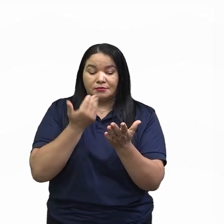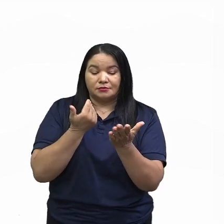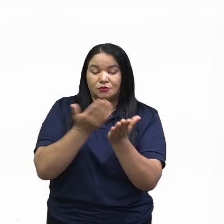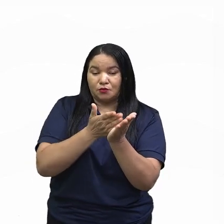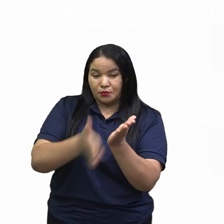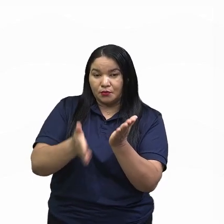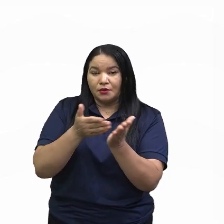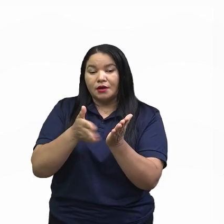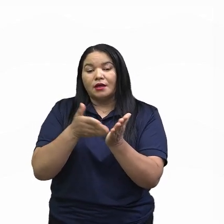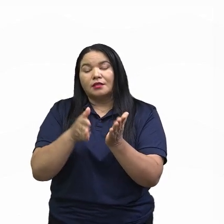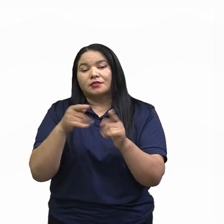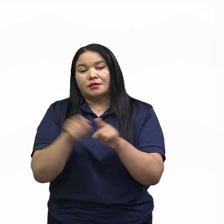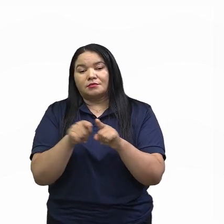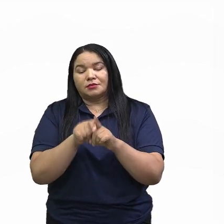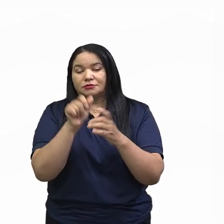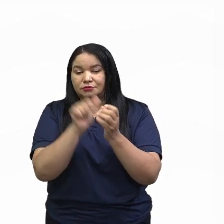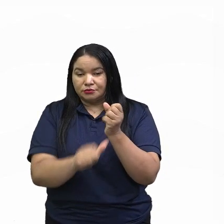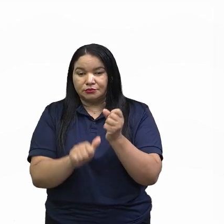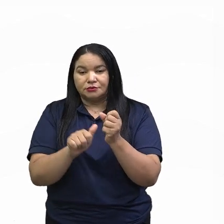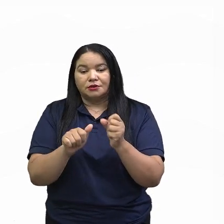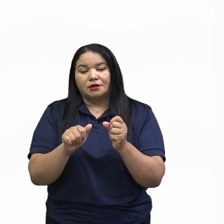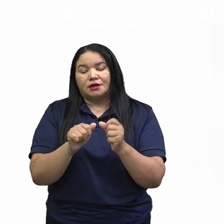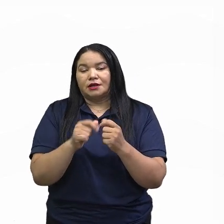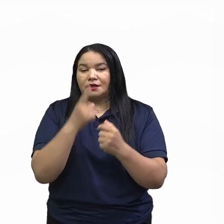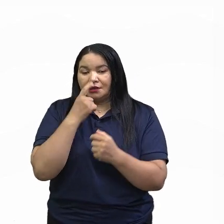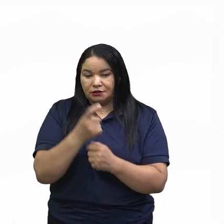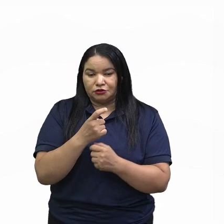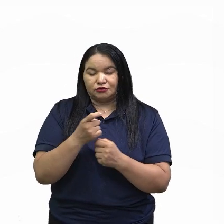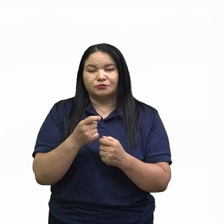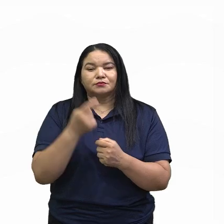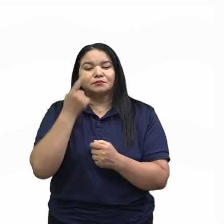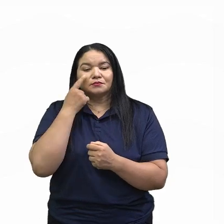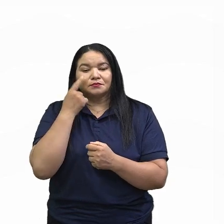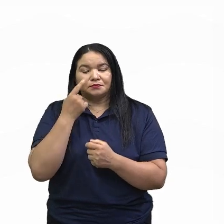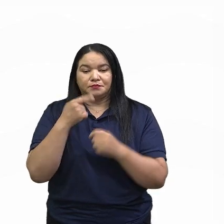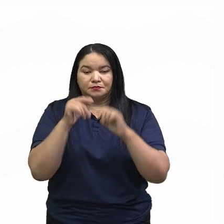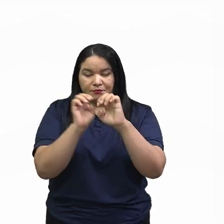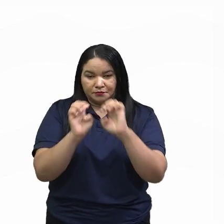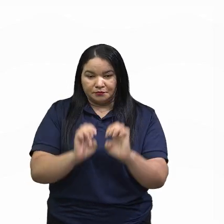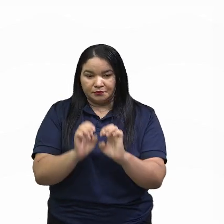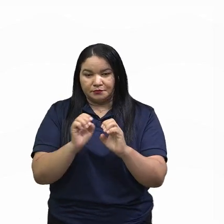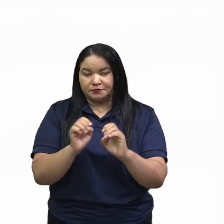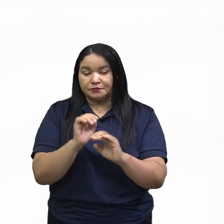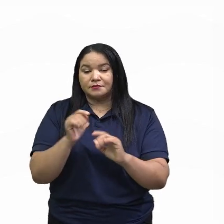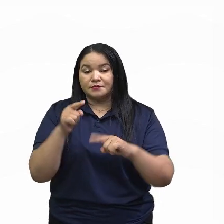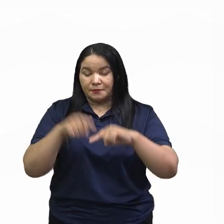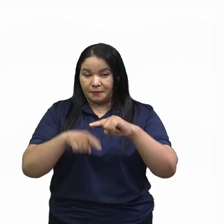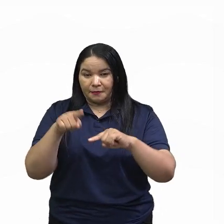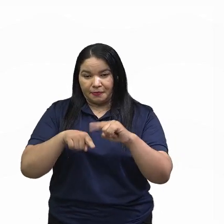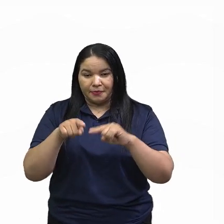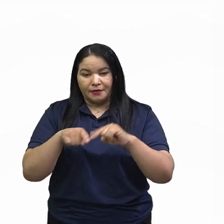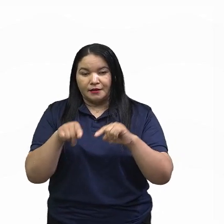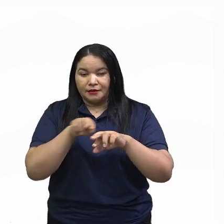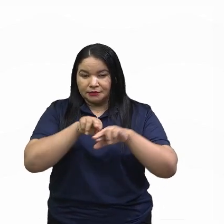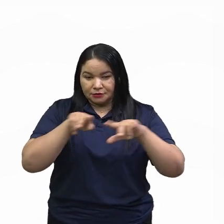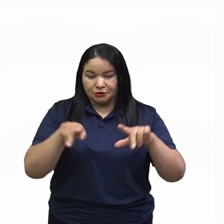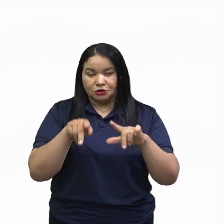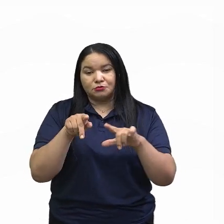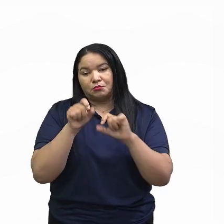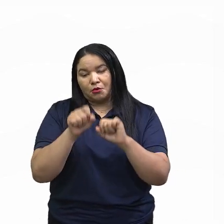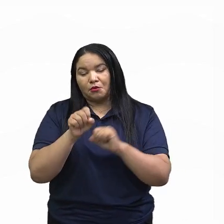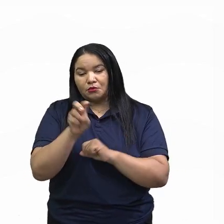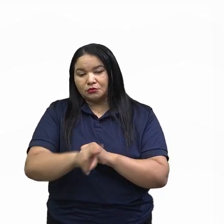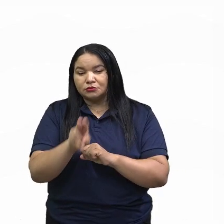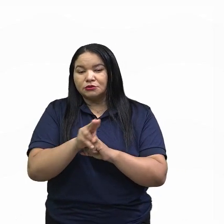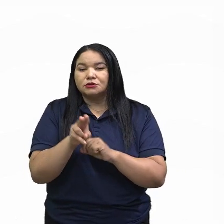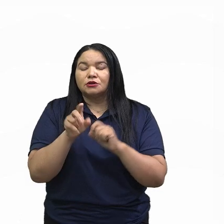do lixo. Então, nós temos aqui um pequeno esquema, né, para você, das matérias-primas de biomassa energética.